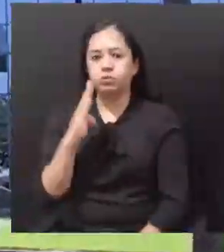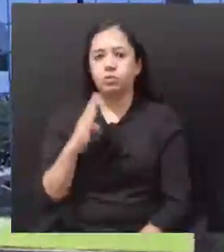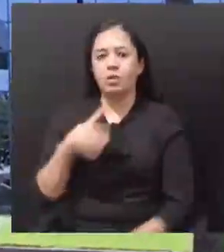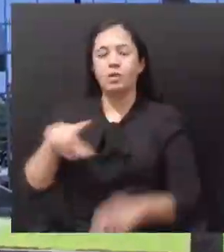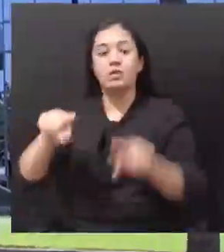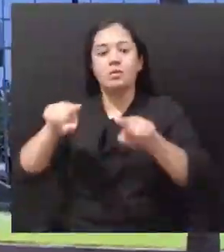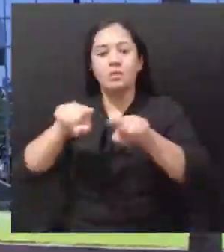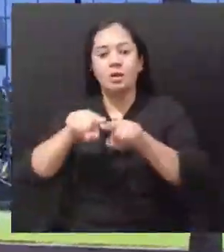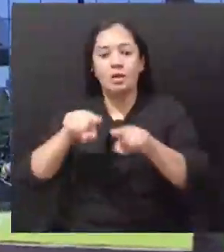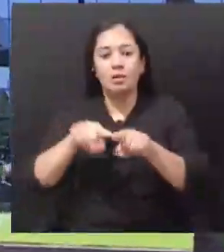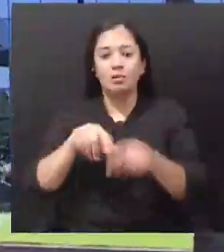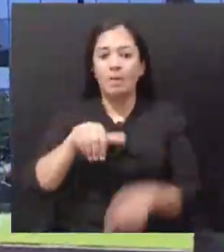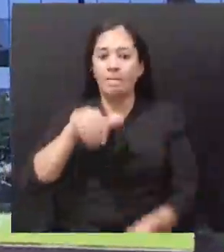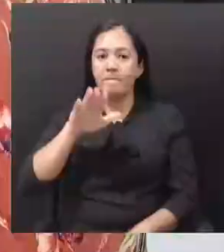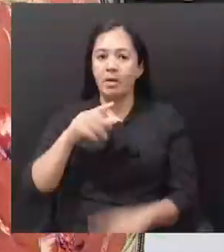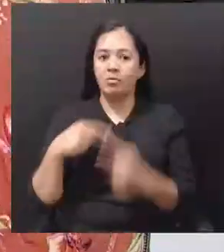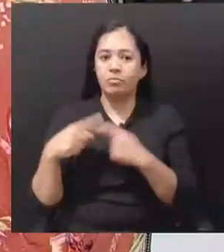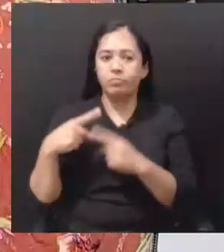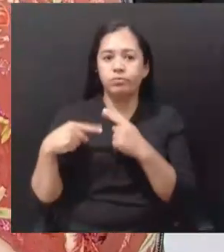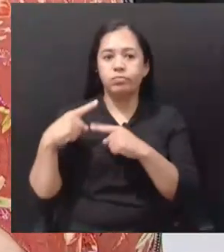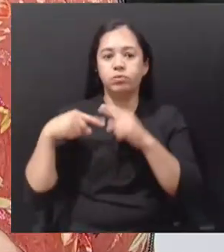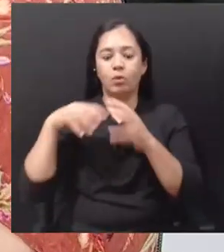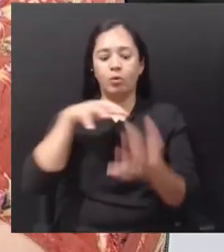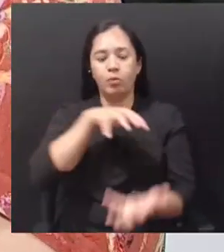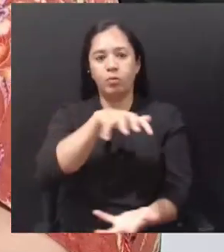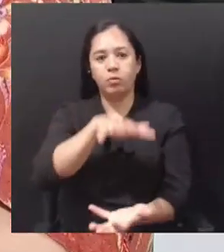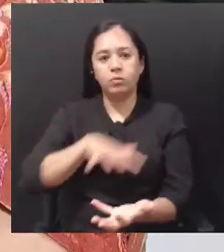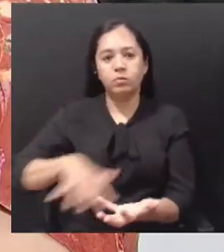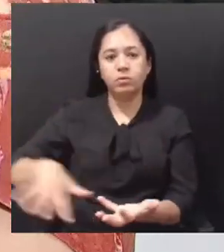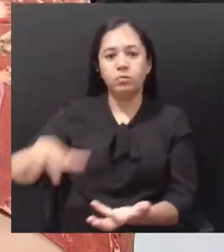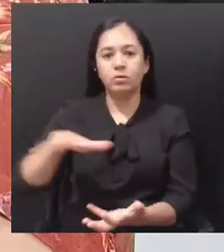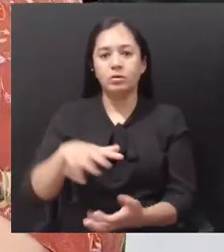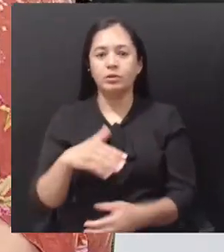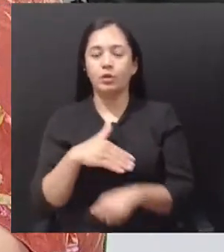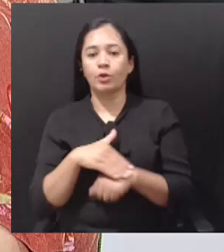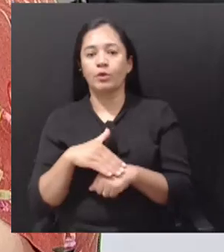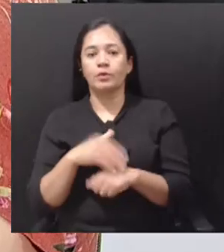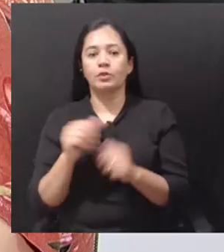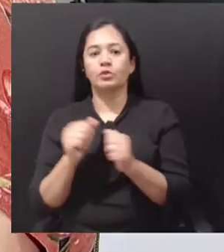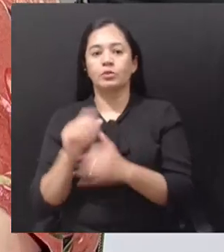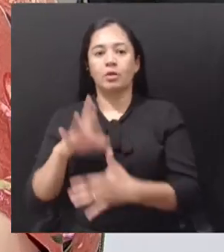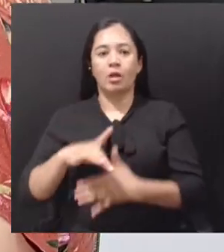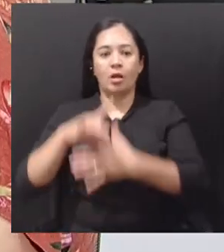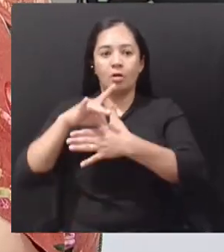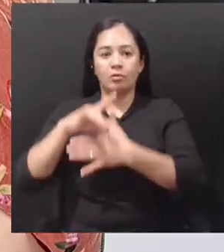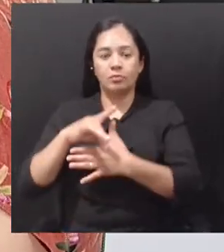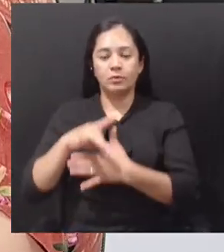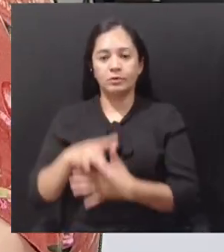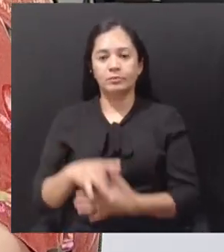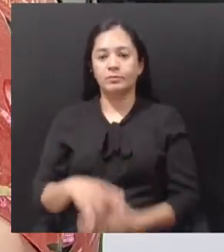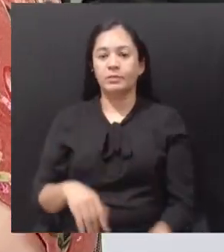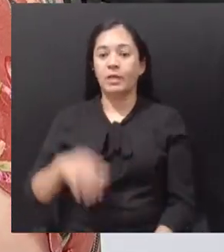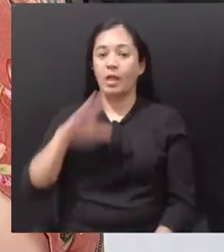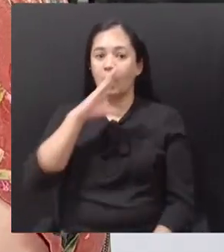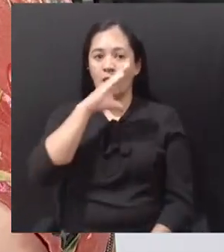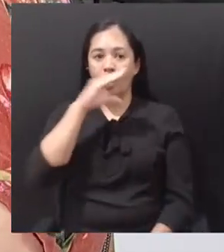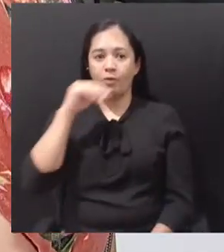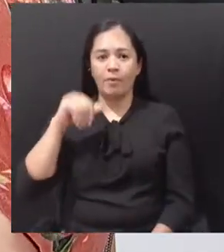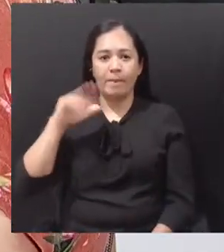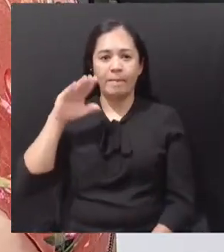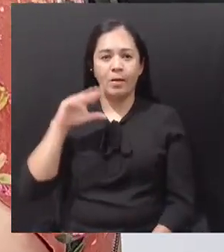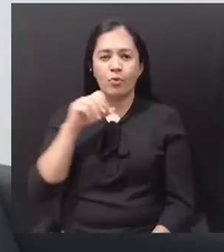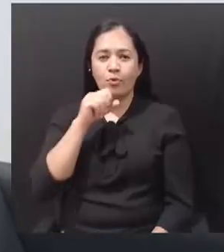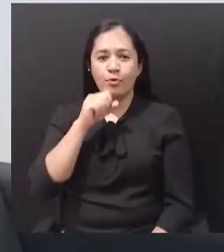mais avançadas do mundo. Conversei com a chefe de divisão, que é uma das funcionárias mais antigas